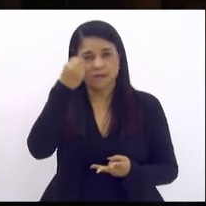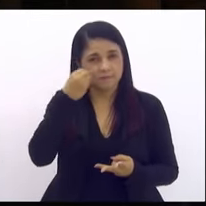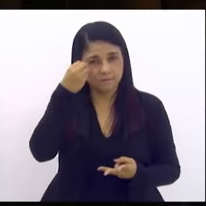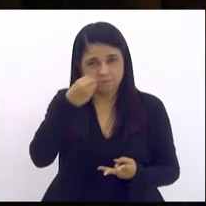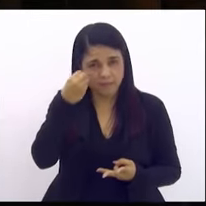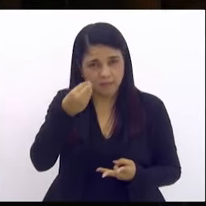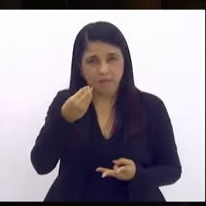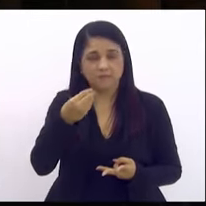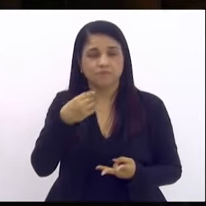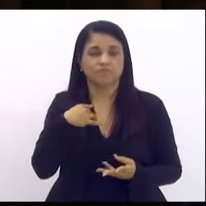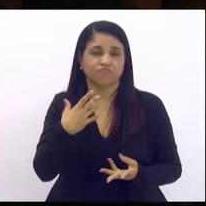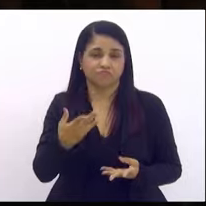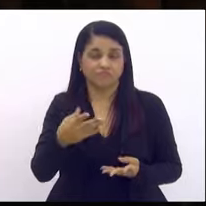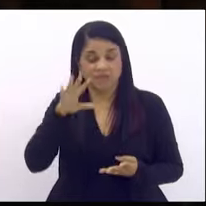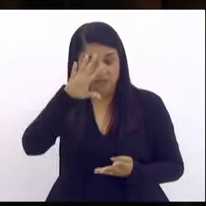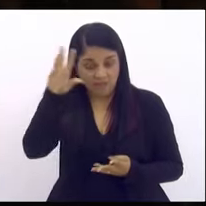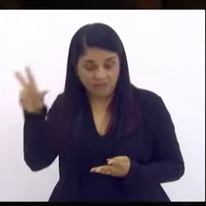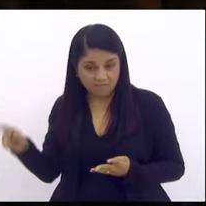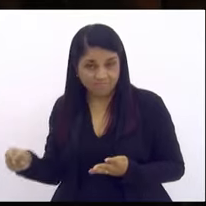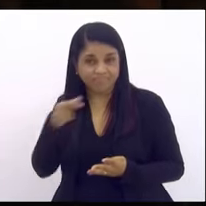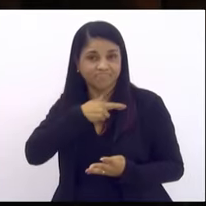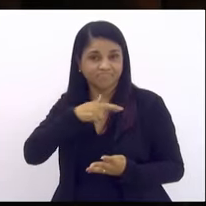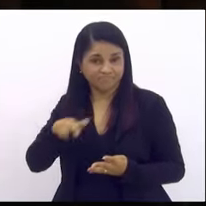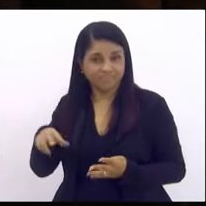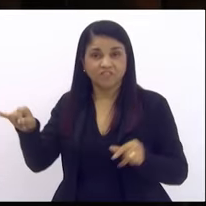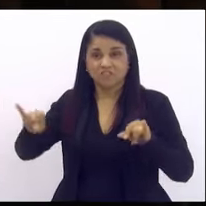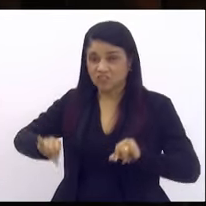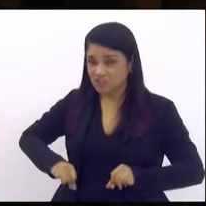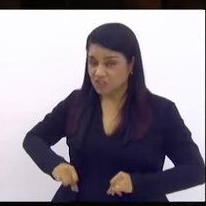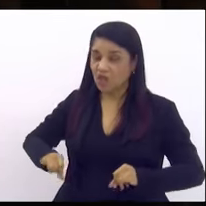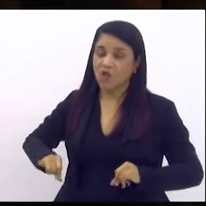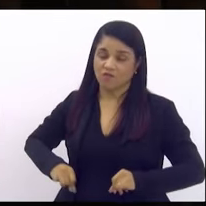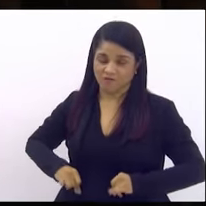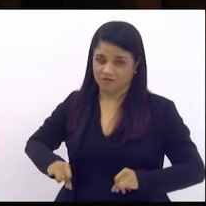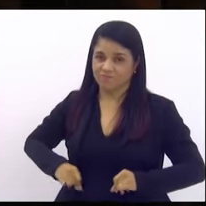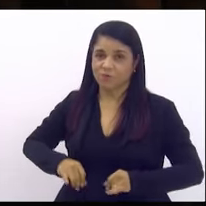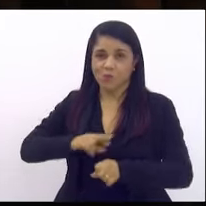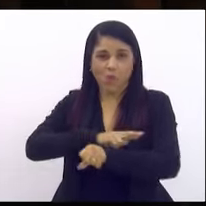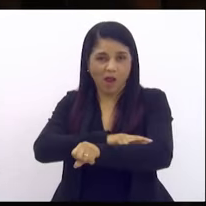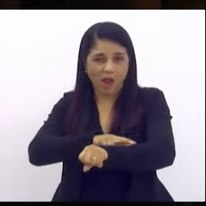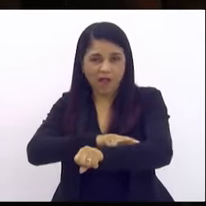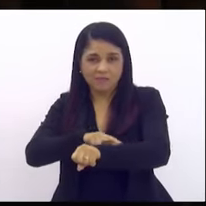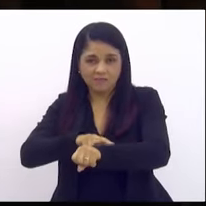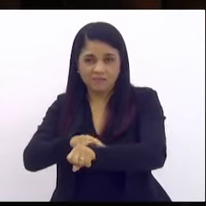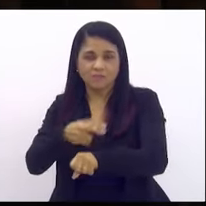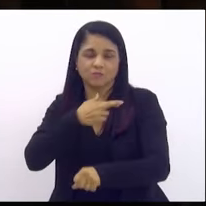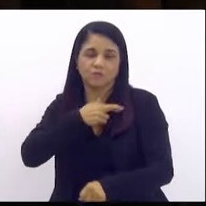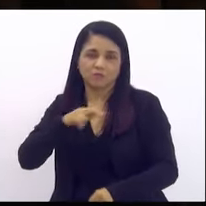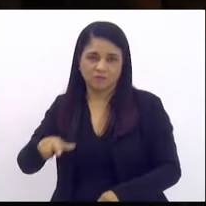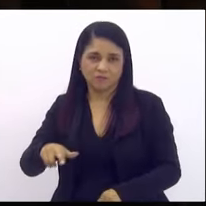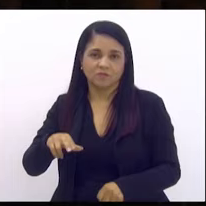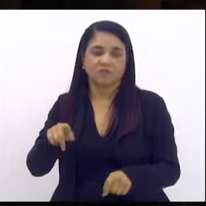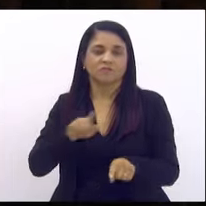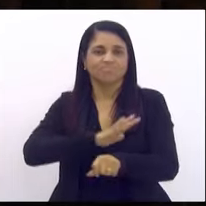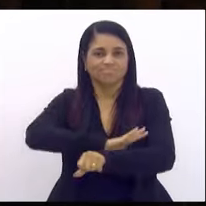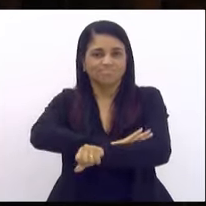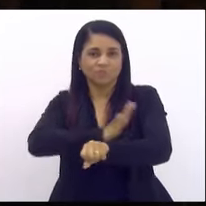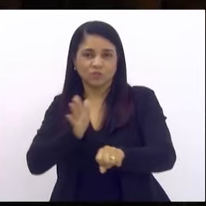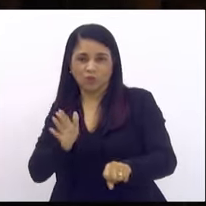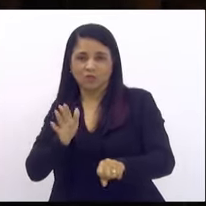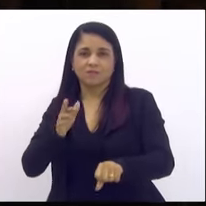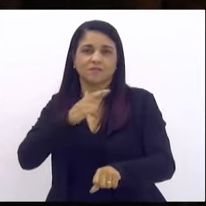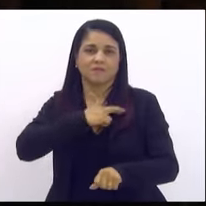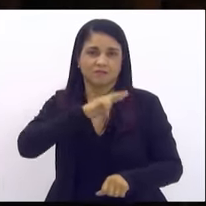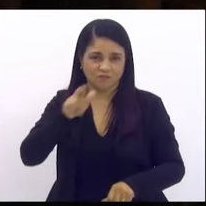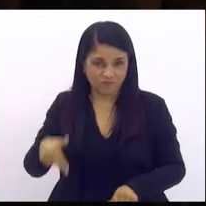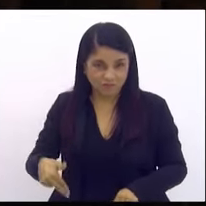à toa são as religiões de matriz africana que mais sofrem com o racismo religioso e a intolerância religiosa